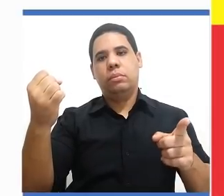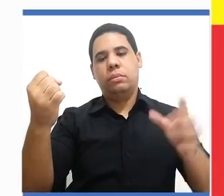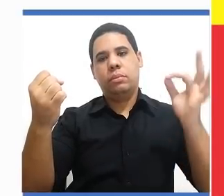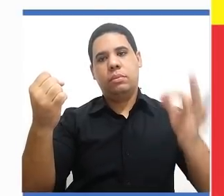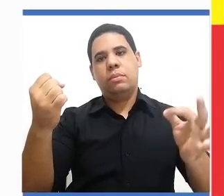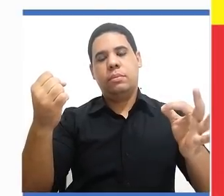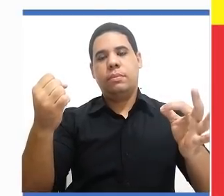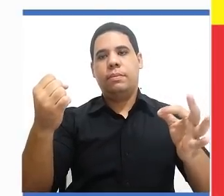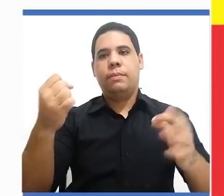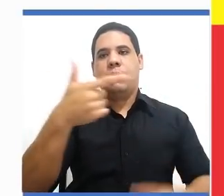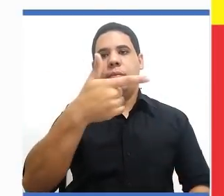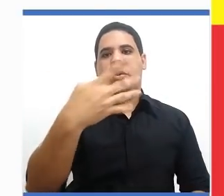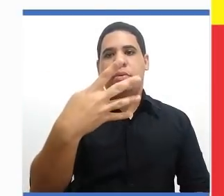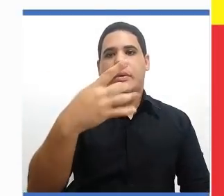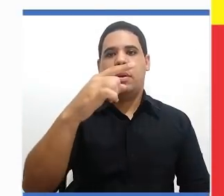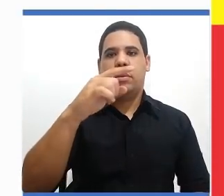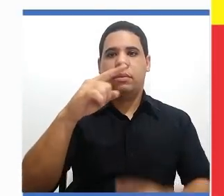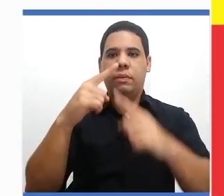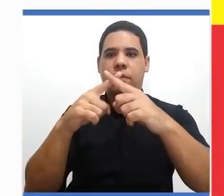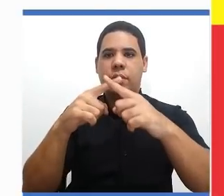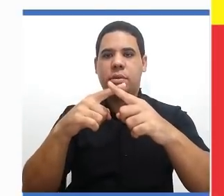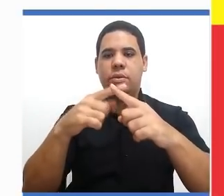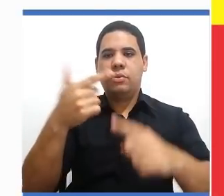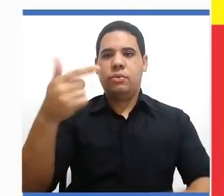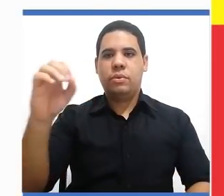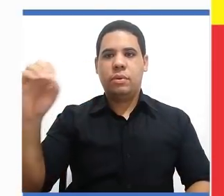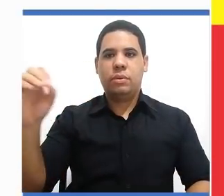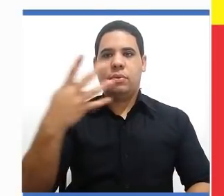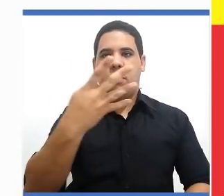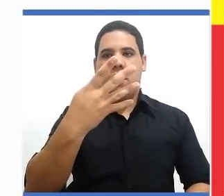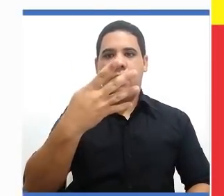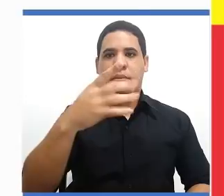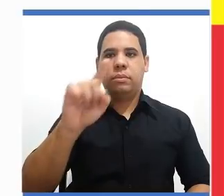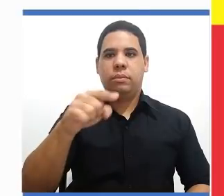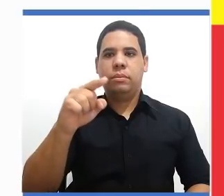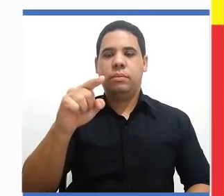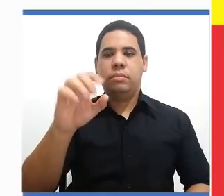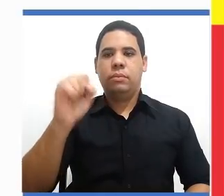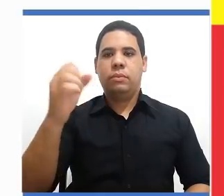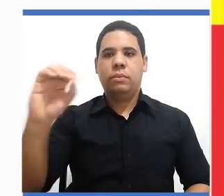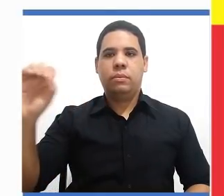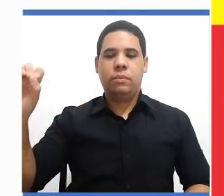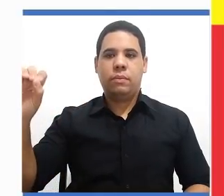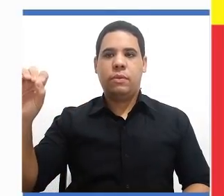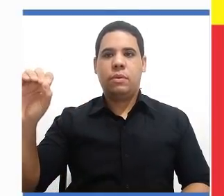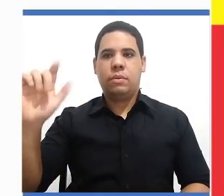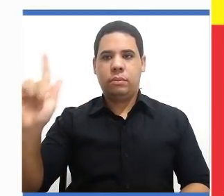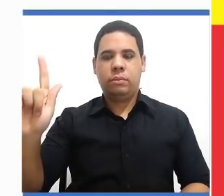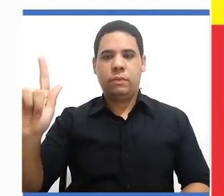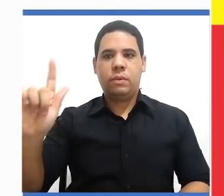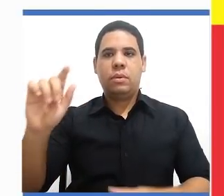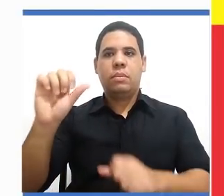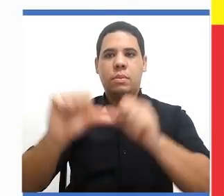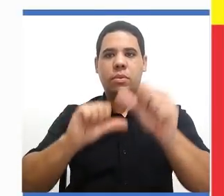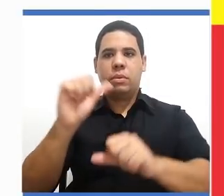o resultado. 24 vezes 200, 4.800. Passando para